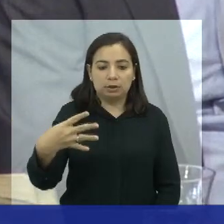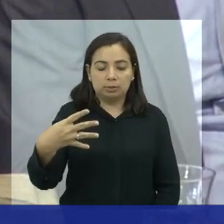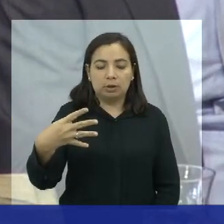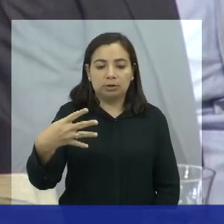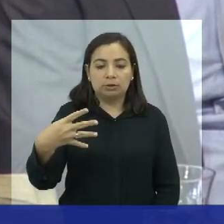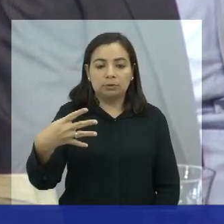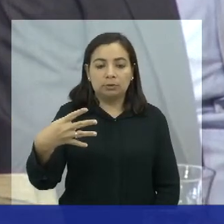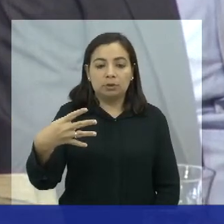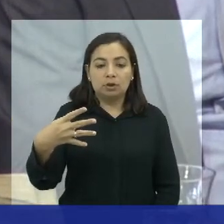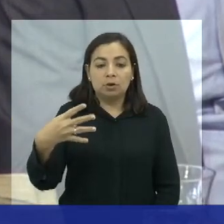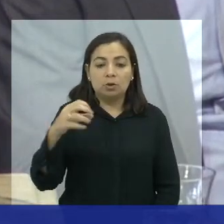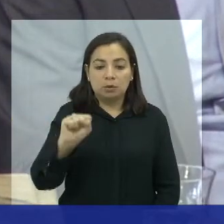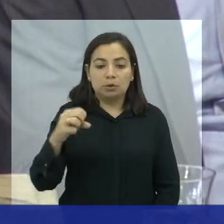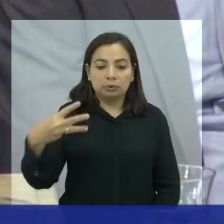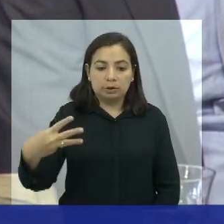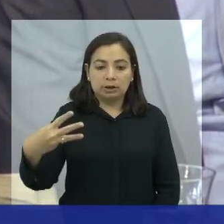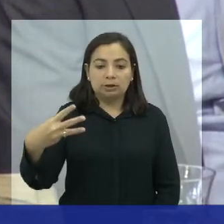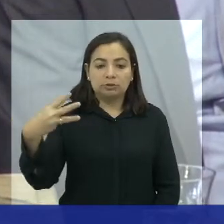3444